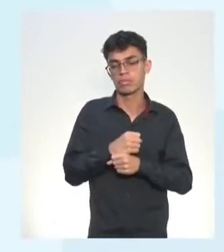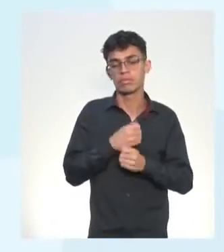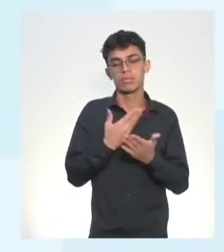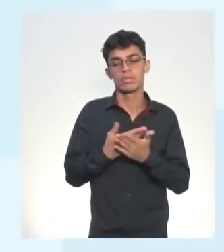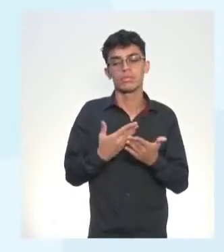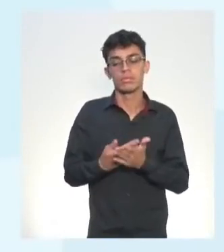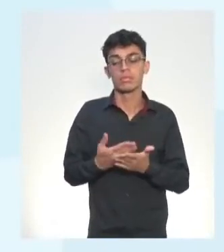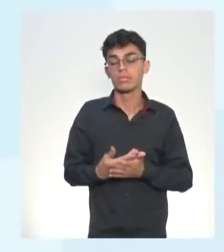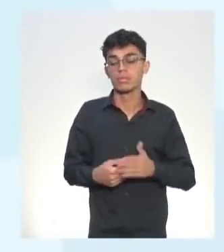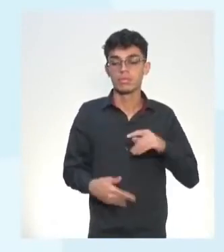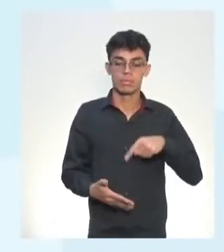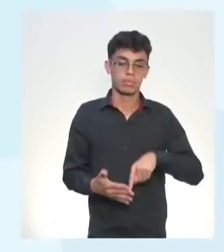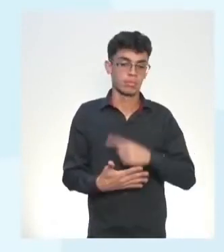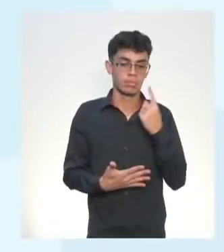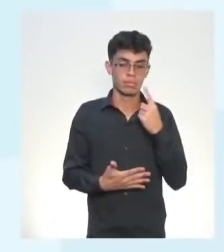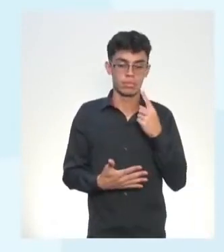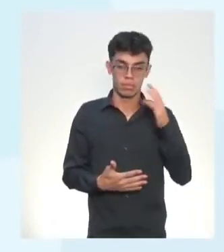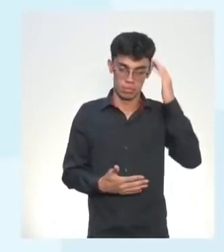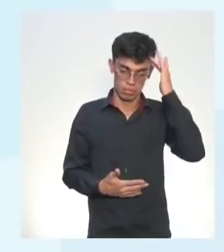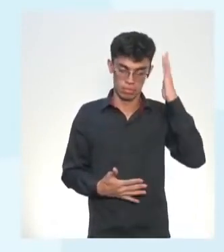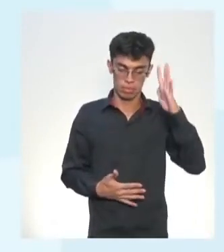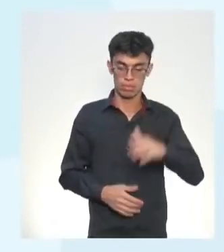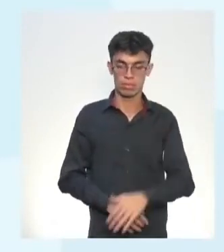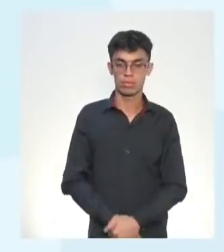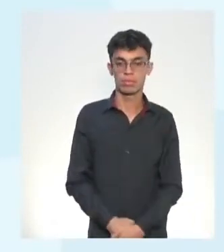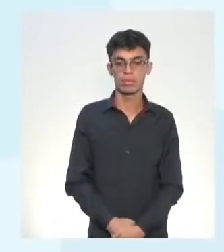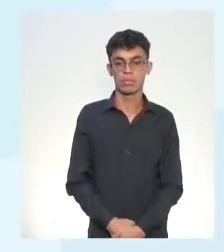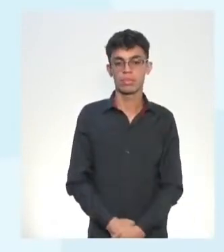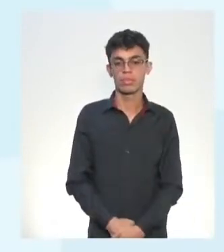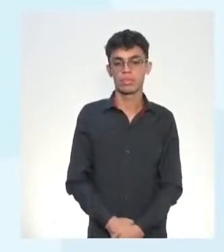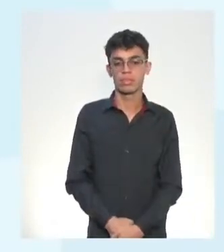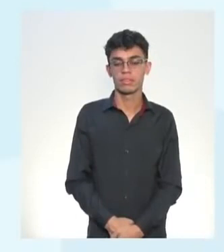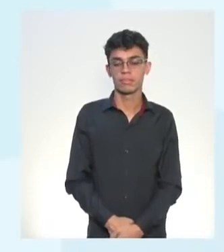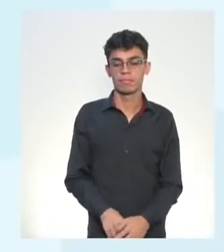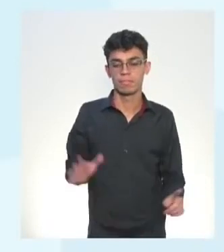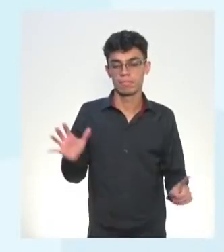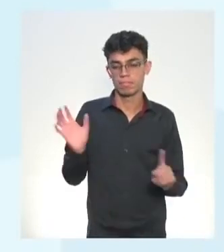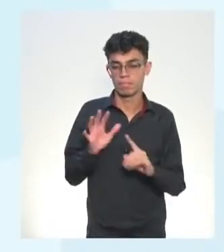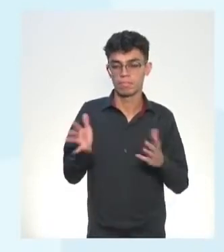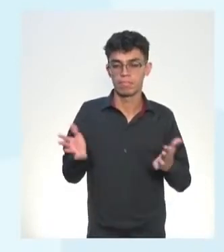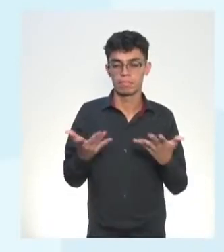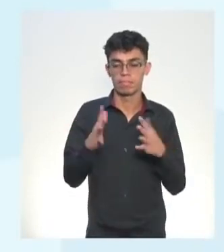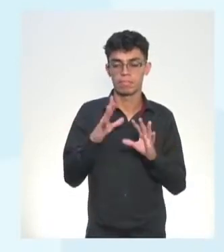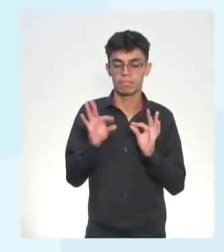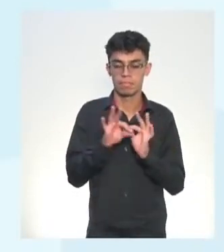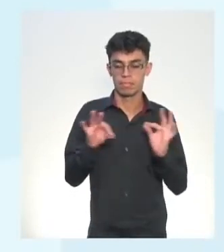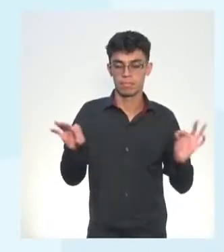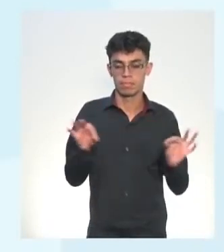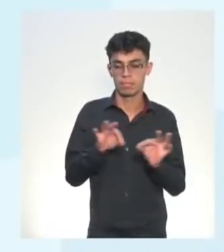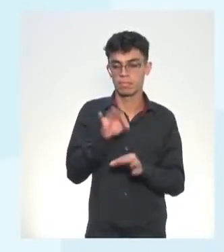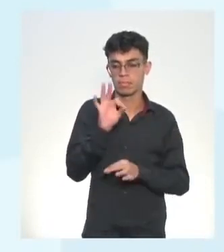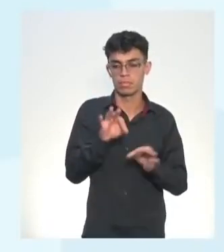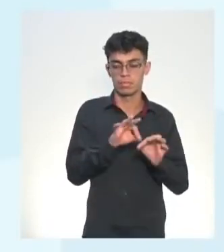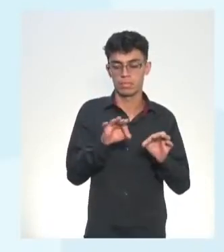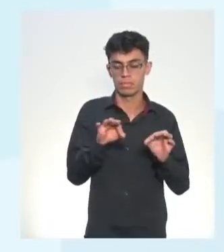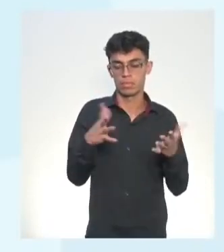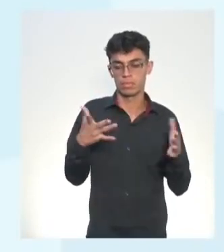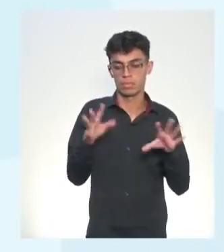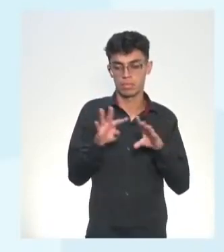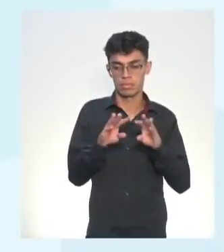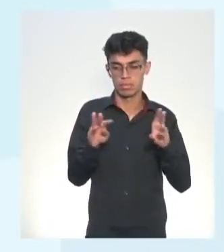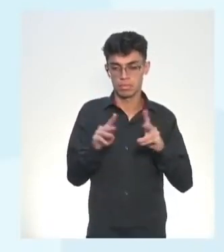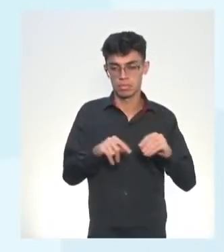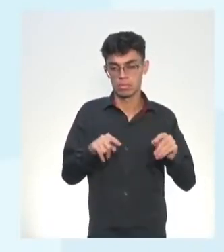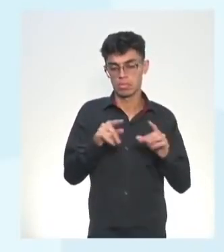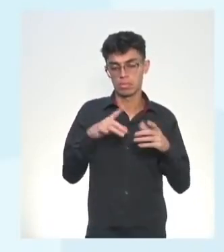primeiros pensamentos. Então, ficou assim, ó. A motivação inicial é calcular a área e o perímetro do retângulo abaixo.